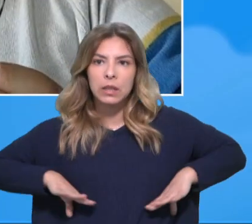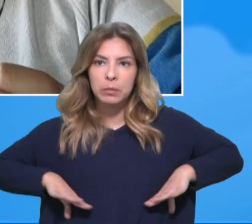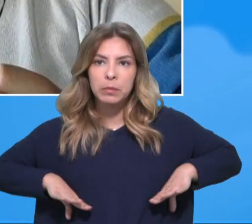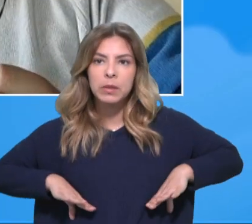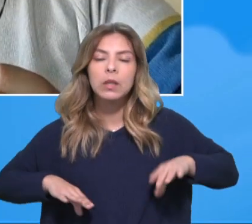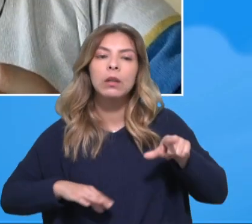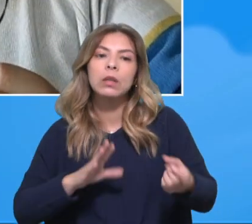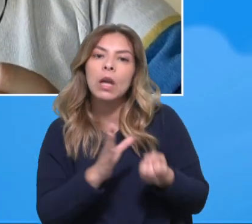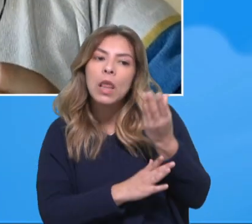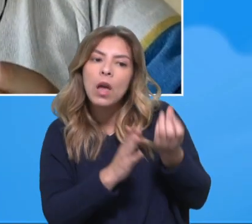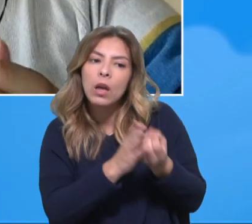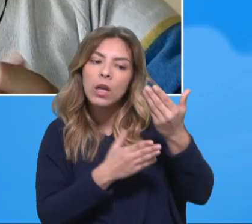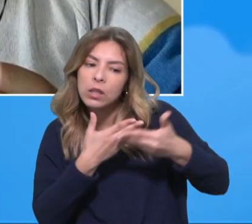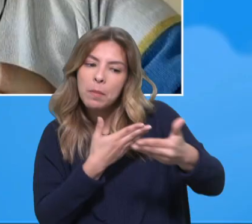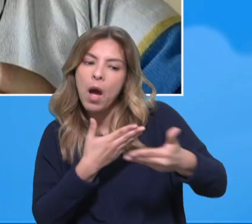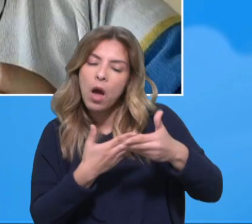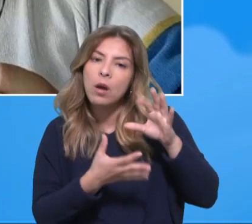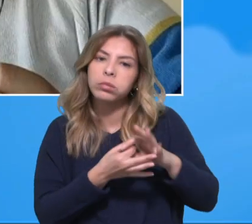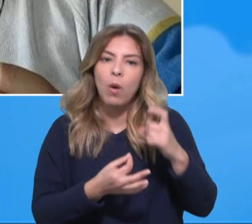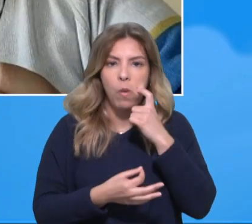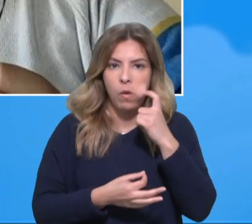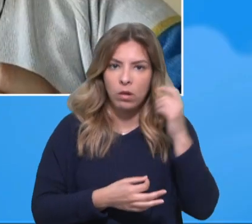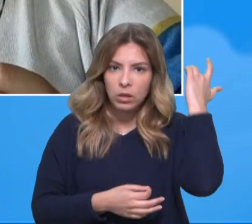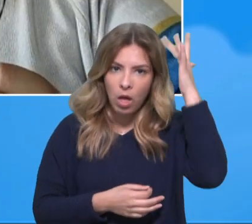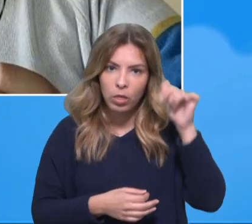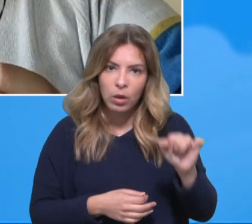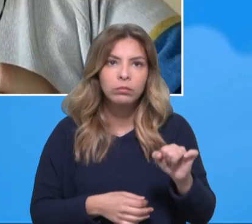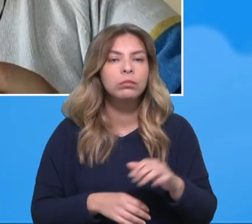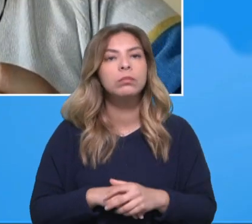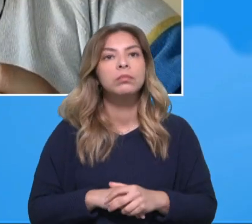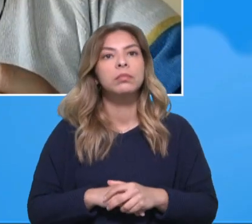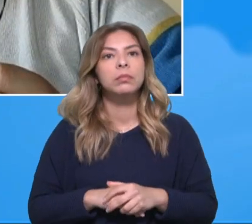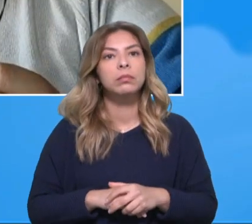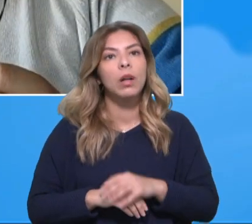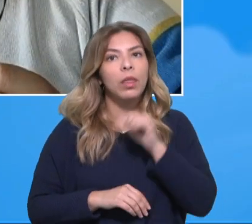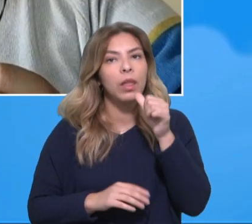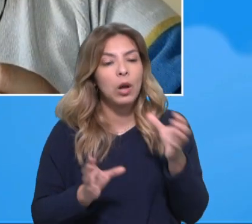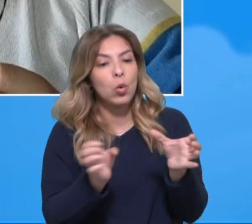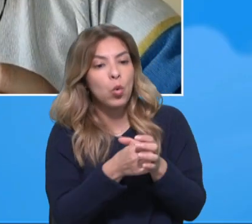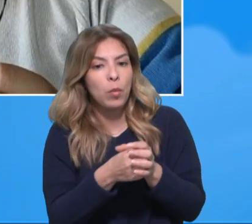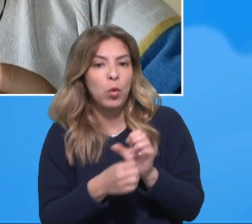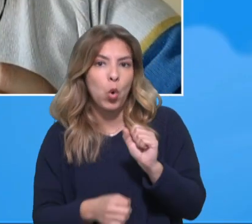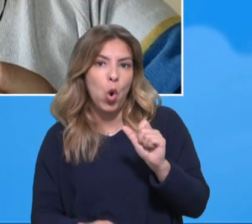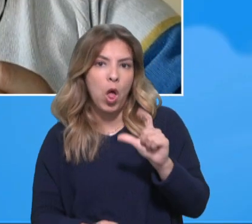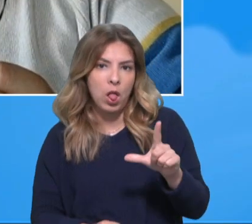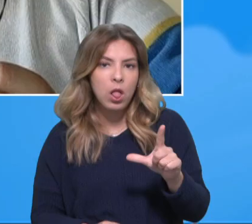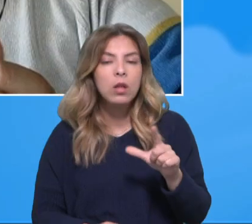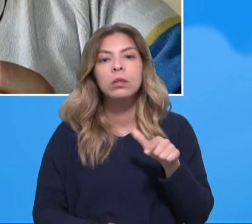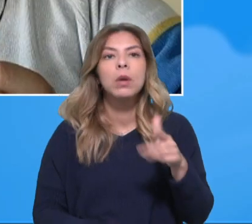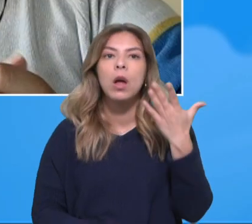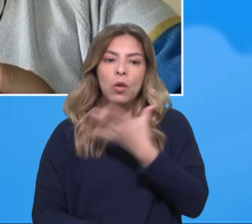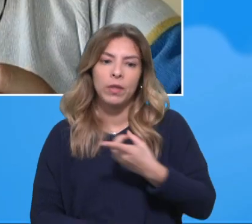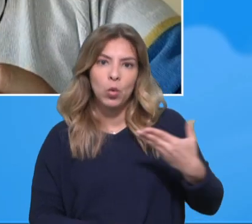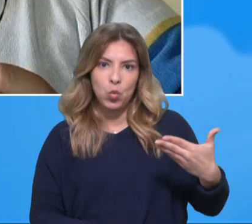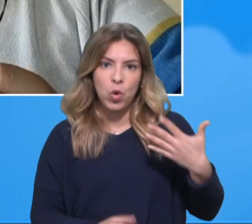mais recentes para celebrar a Semana Santa, nomeadamente as que foram levadas a cabo pelo Grupo Gólgota desde 1991.